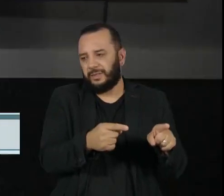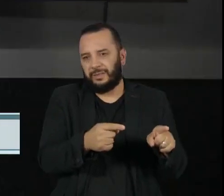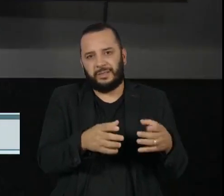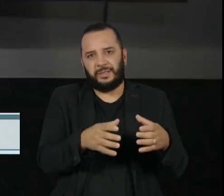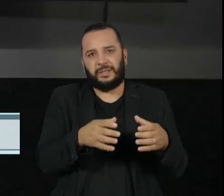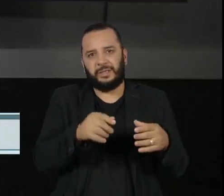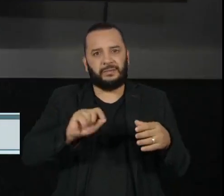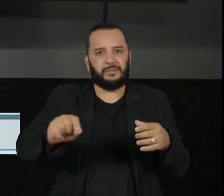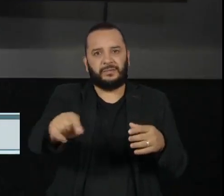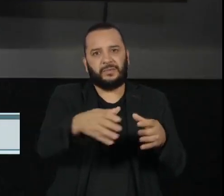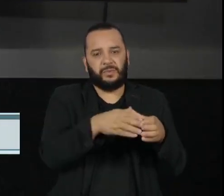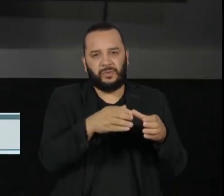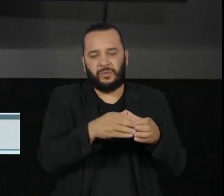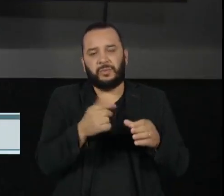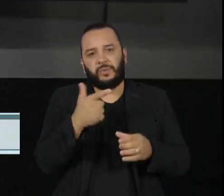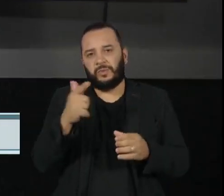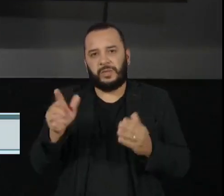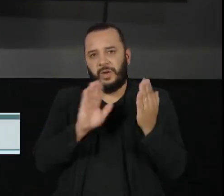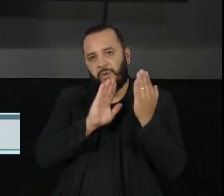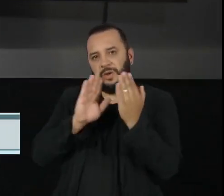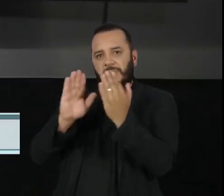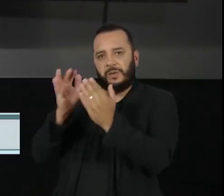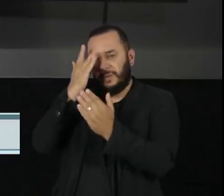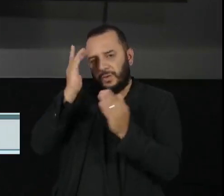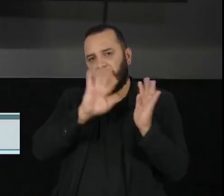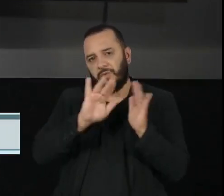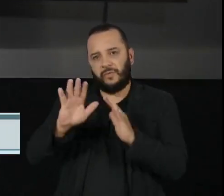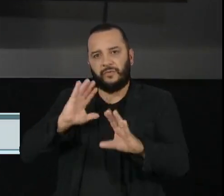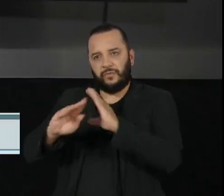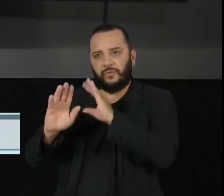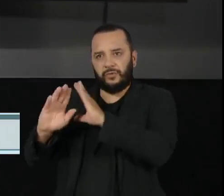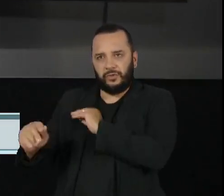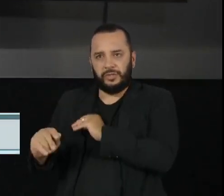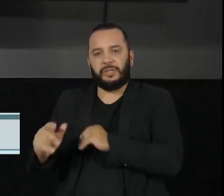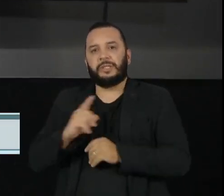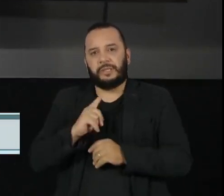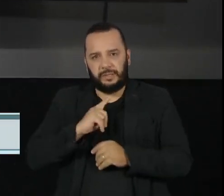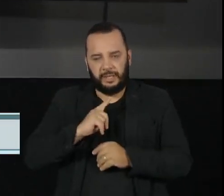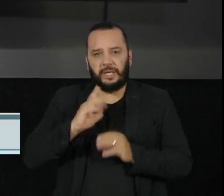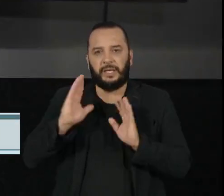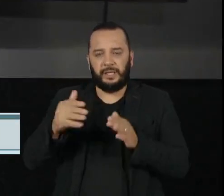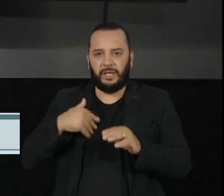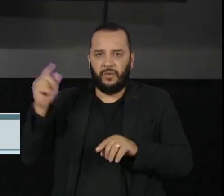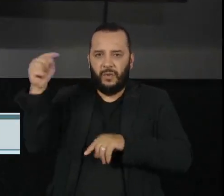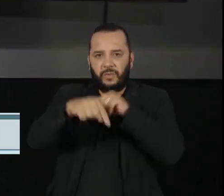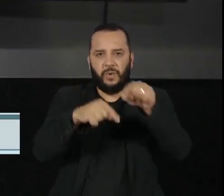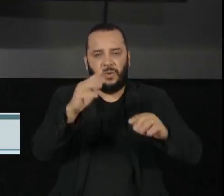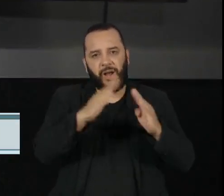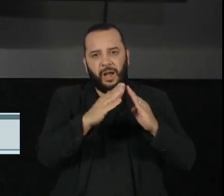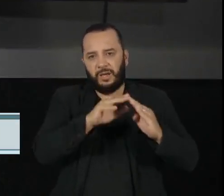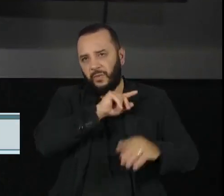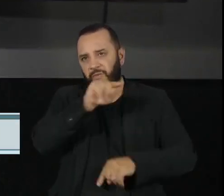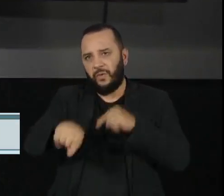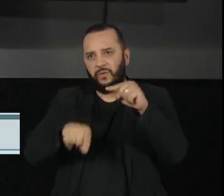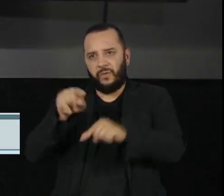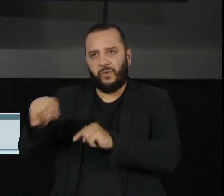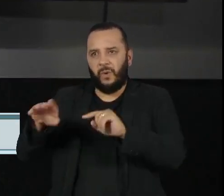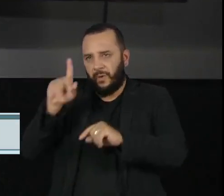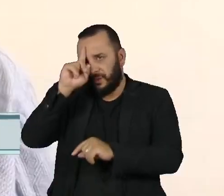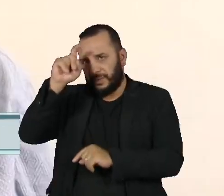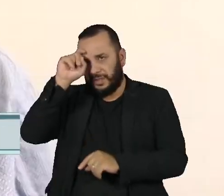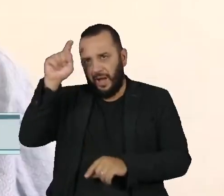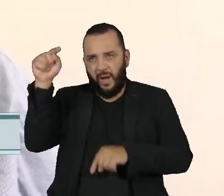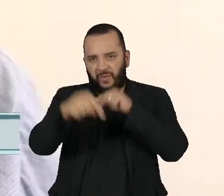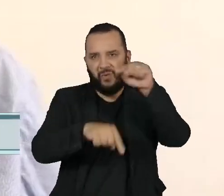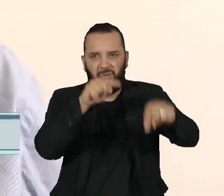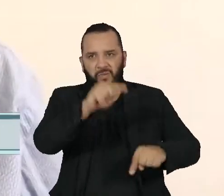né? Não há corredores humanitários, há bombardeios de casas, de hospitais,